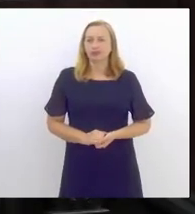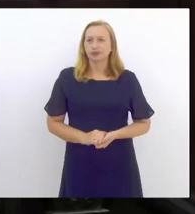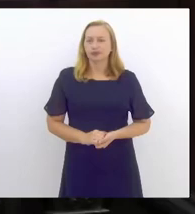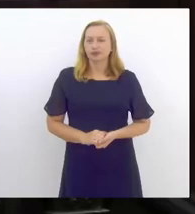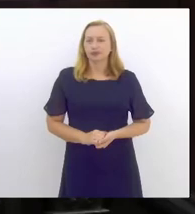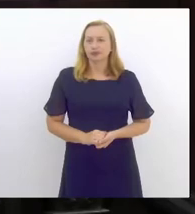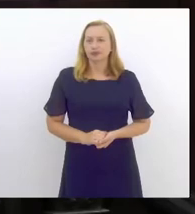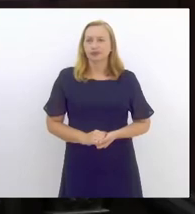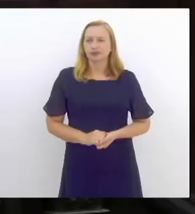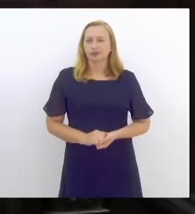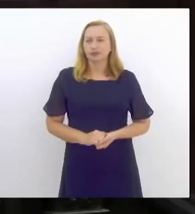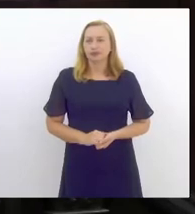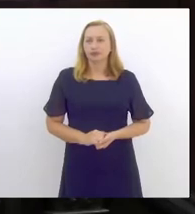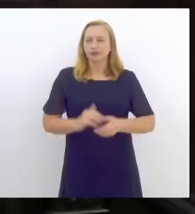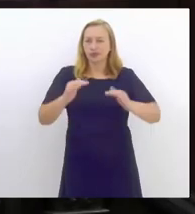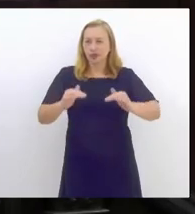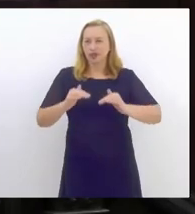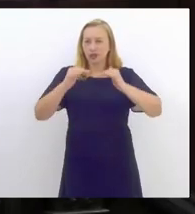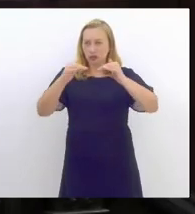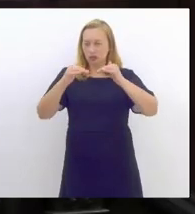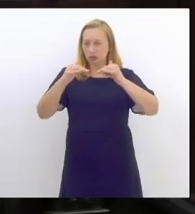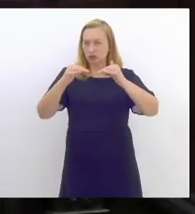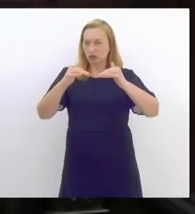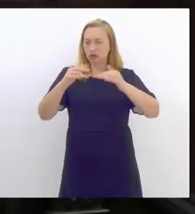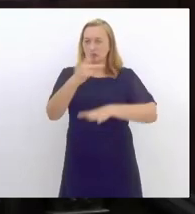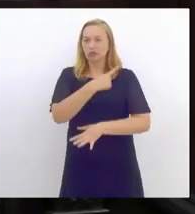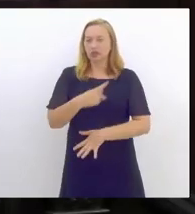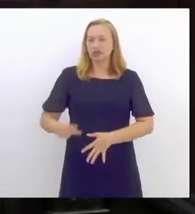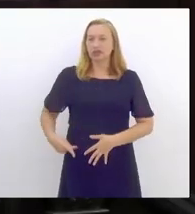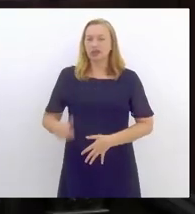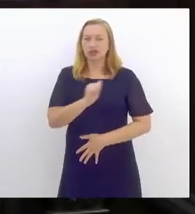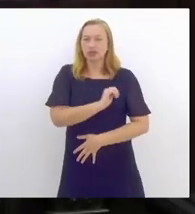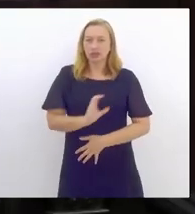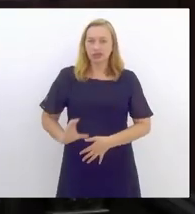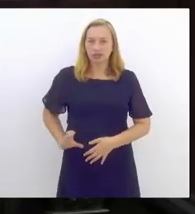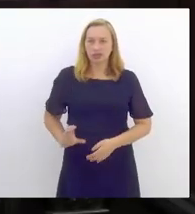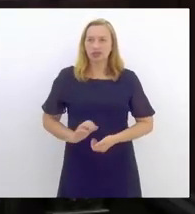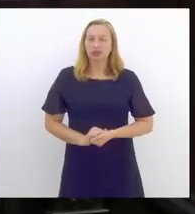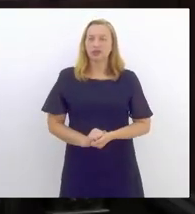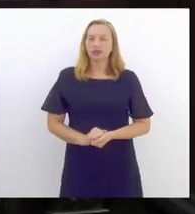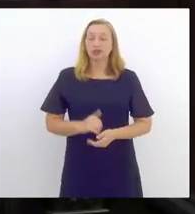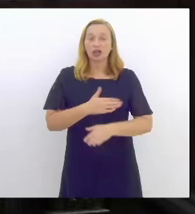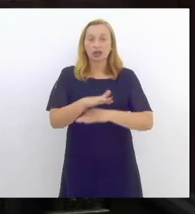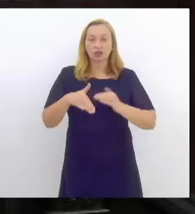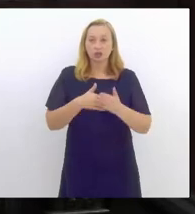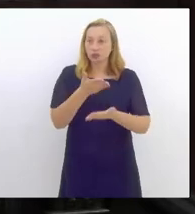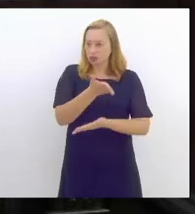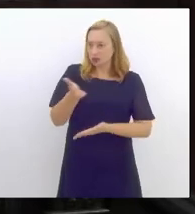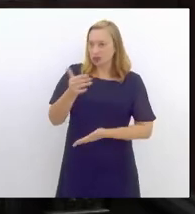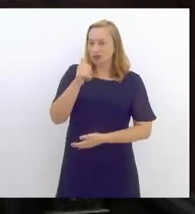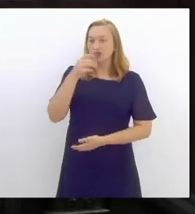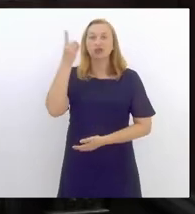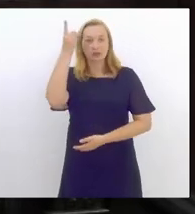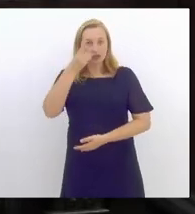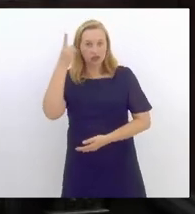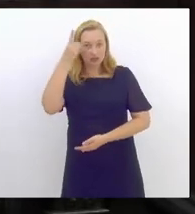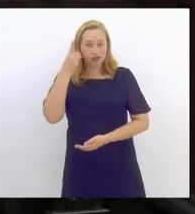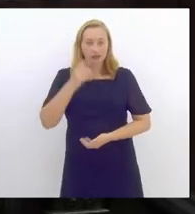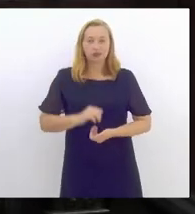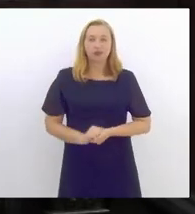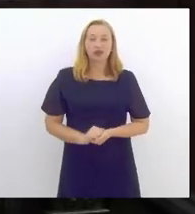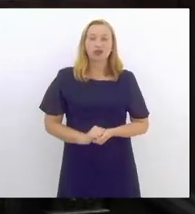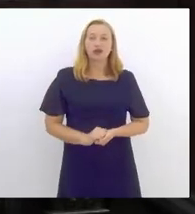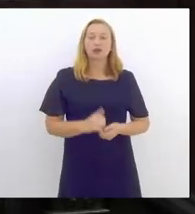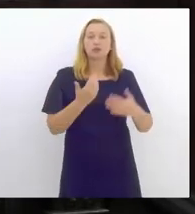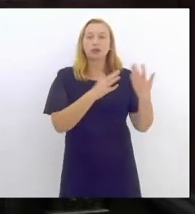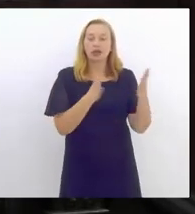Excelentíssimo senhor presidente dessa casa, André Ciliano, senhoras e senhores deputados. Saúdo os